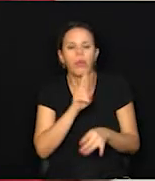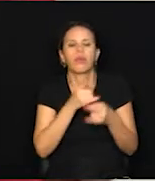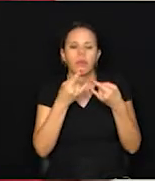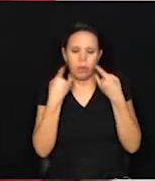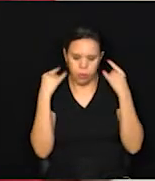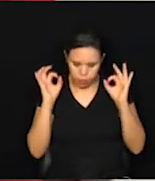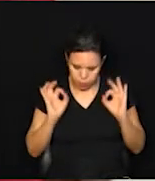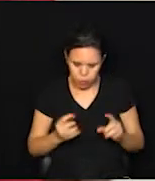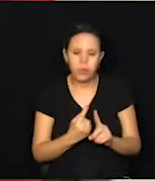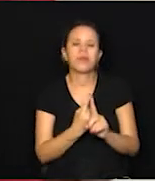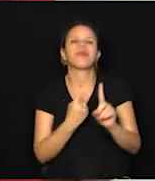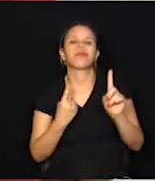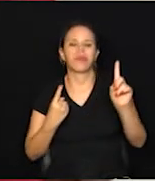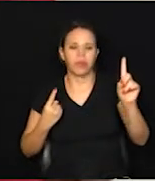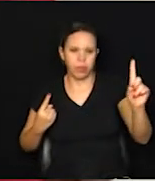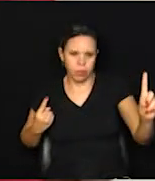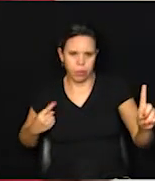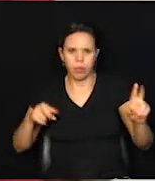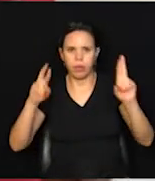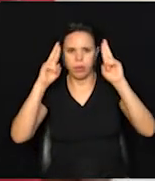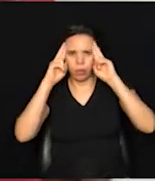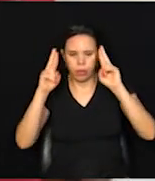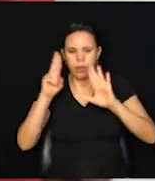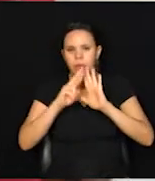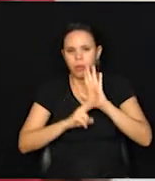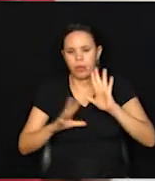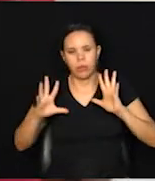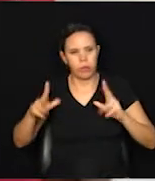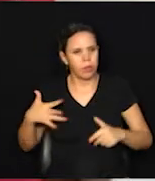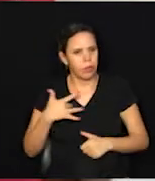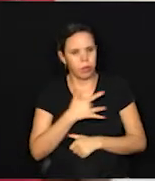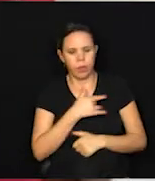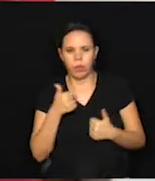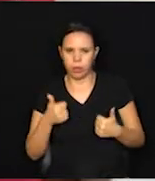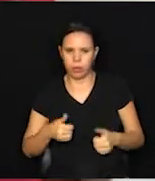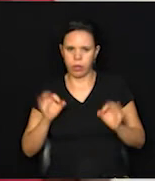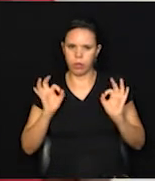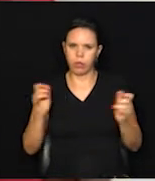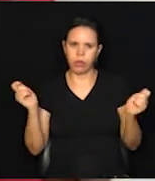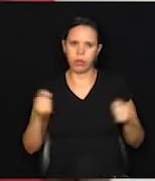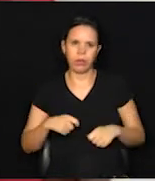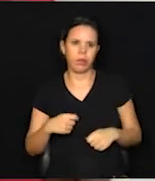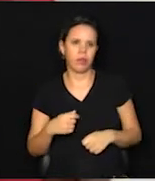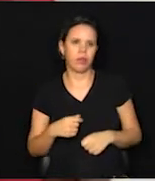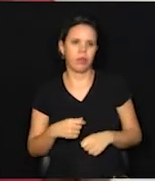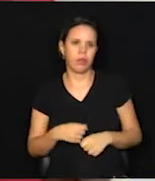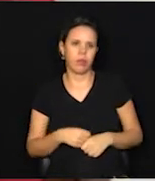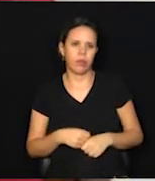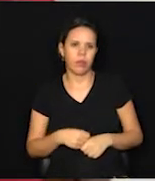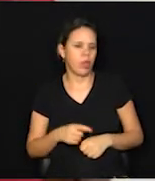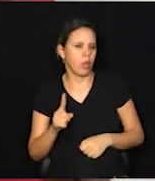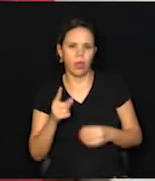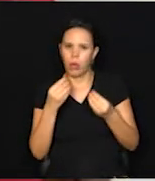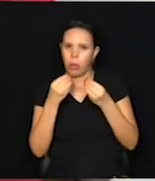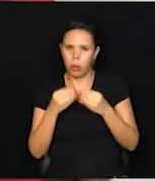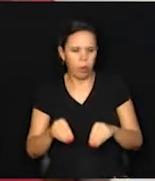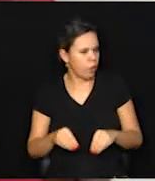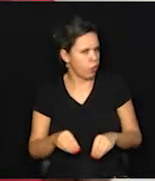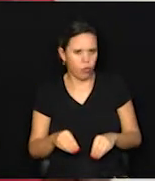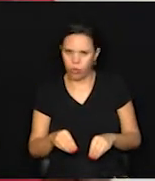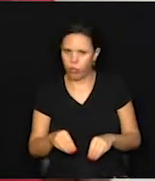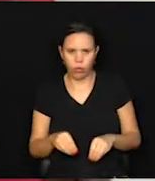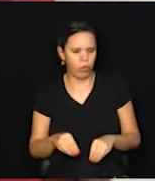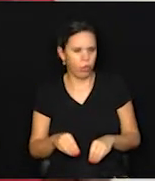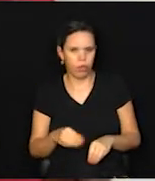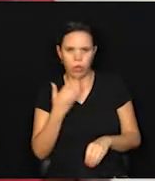máscara, distanciamento, respeito aos protocolos sanitários, isso por si só não deve impactar a sazonalidade